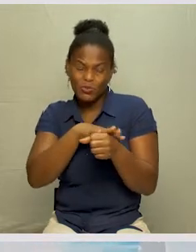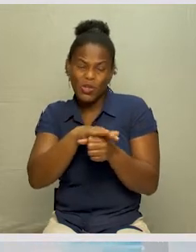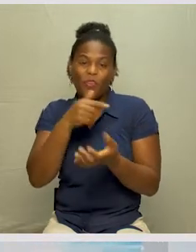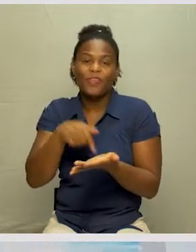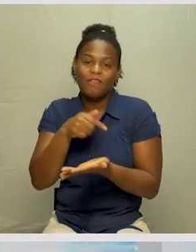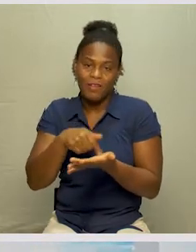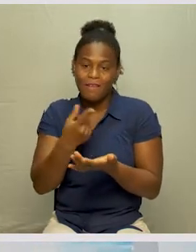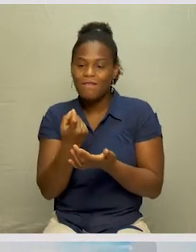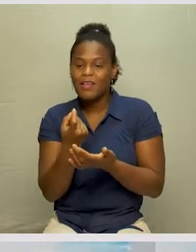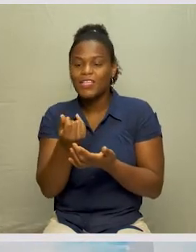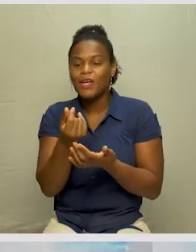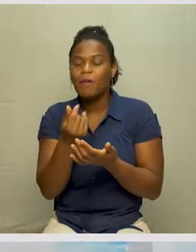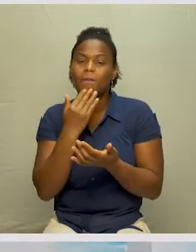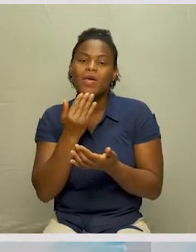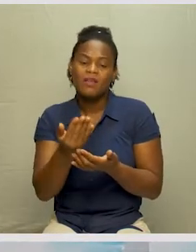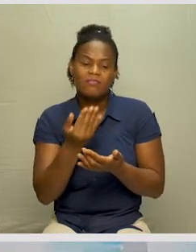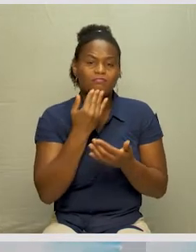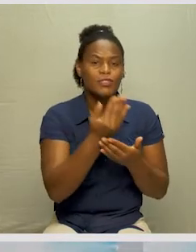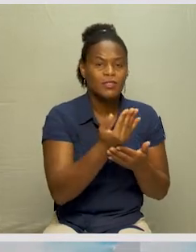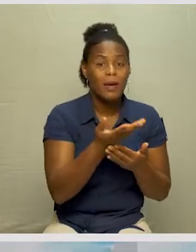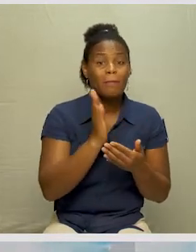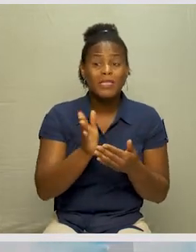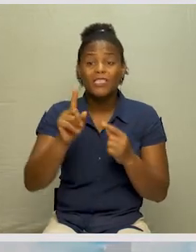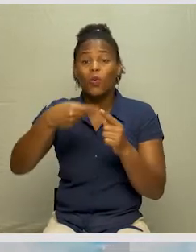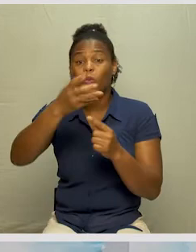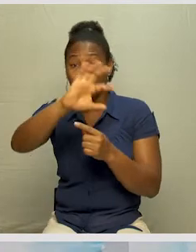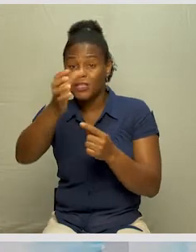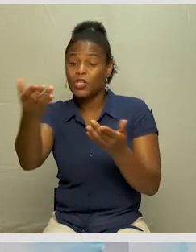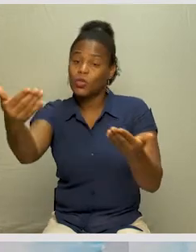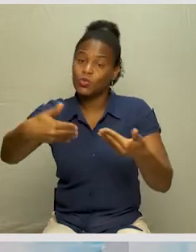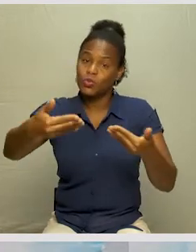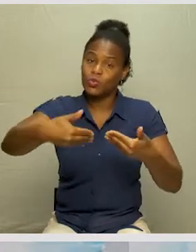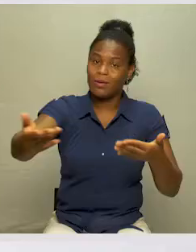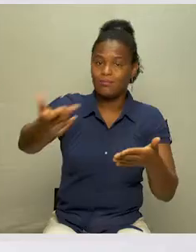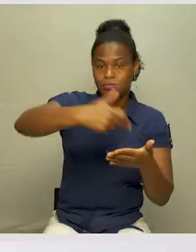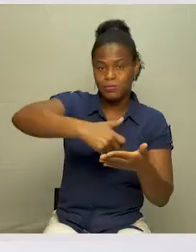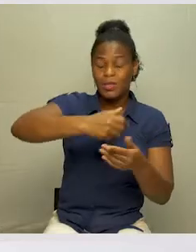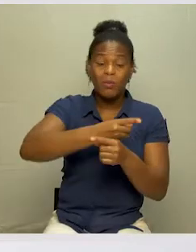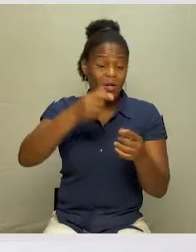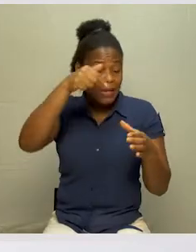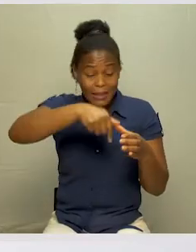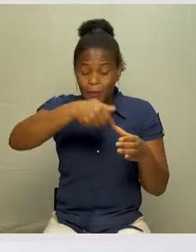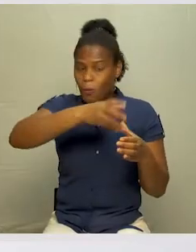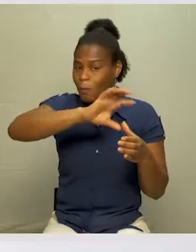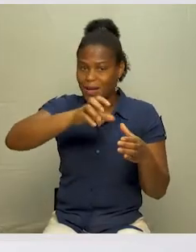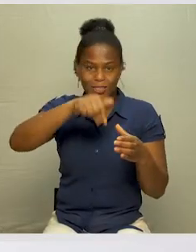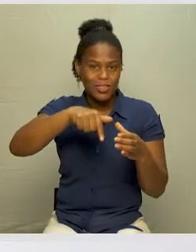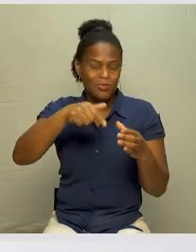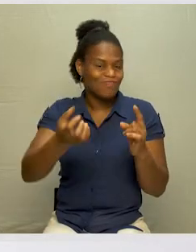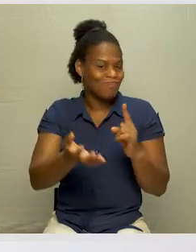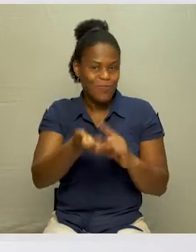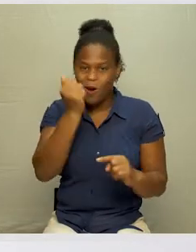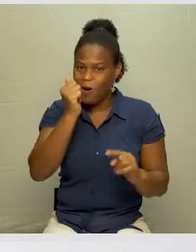quê? Que nós precisamos do financiamento externo, uma vez que não conseguimos internamente